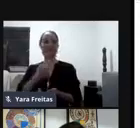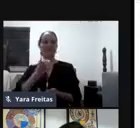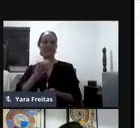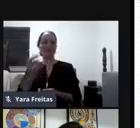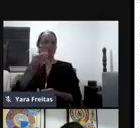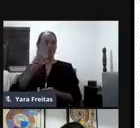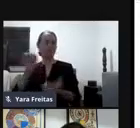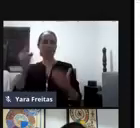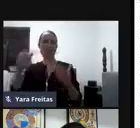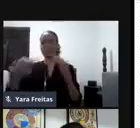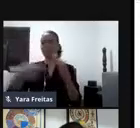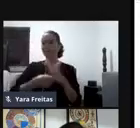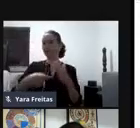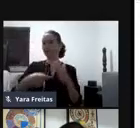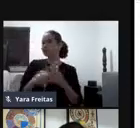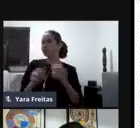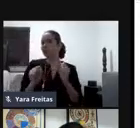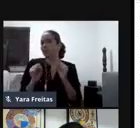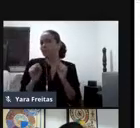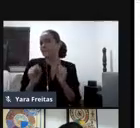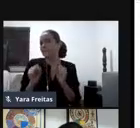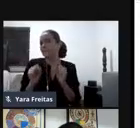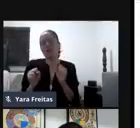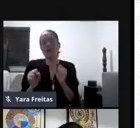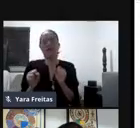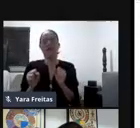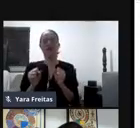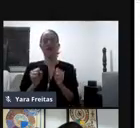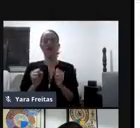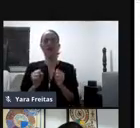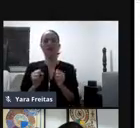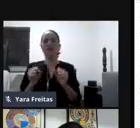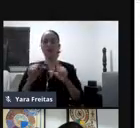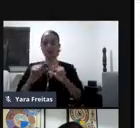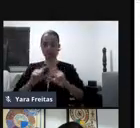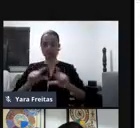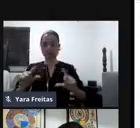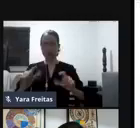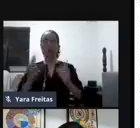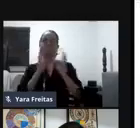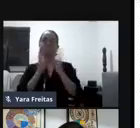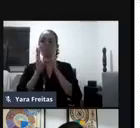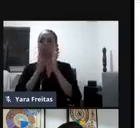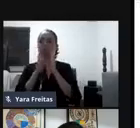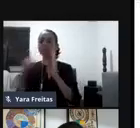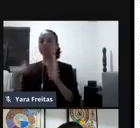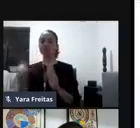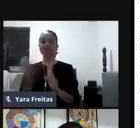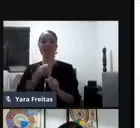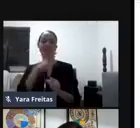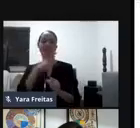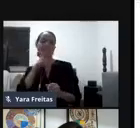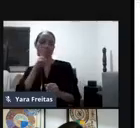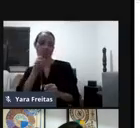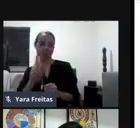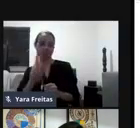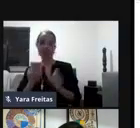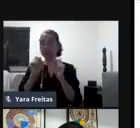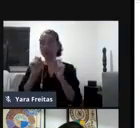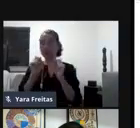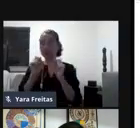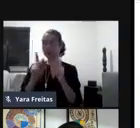alguma dúvida, podem colocar aqui no chat do Facebook, que a gente tenta responder.